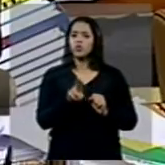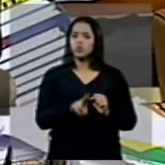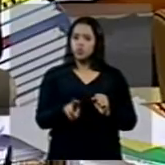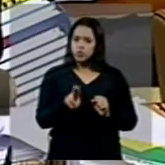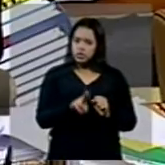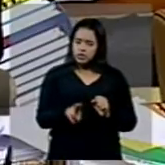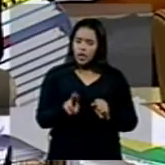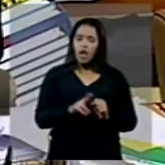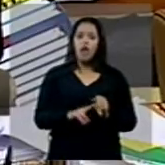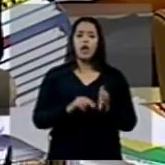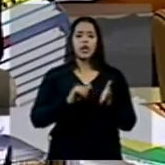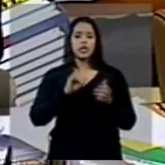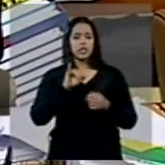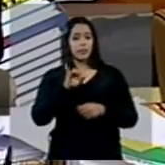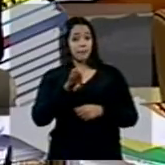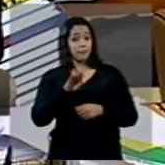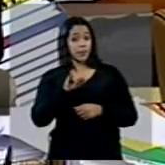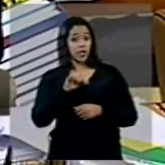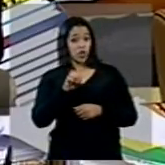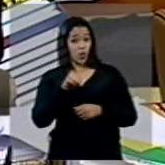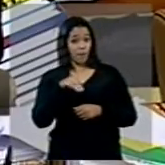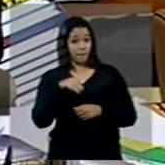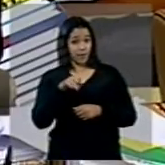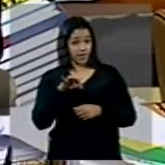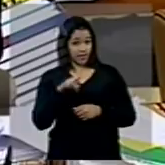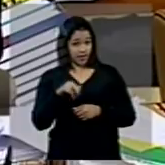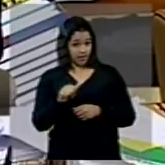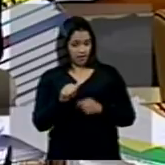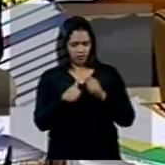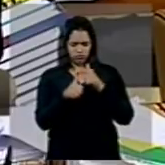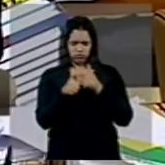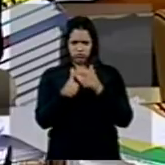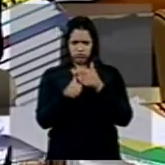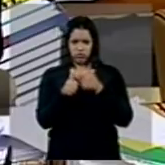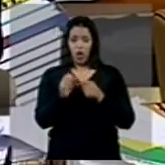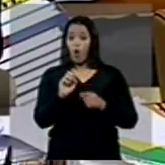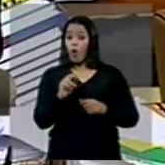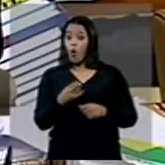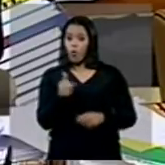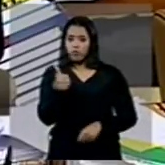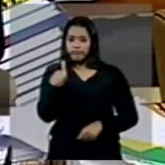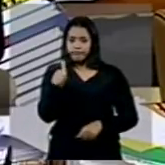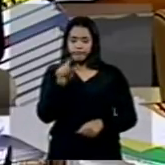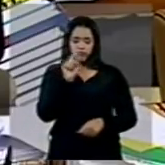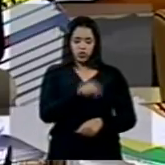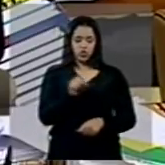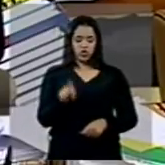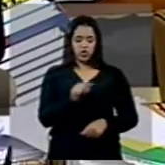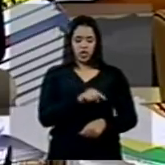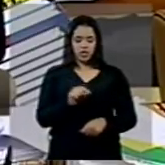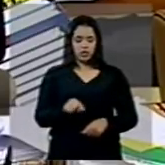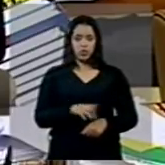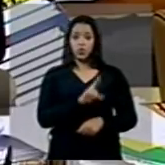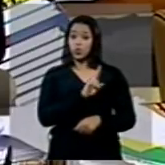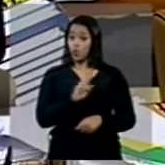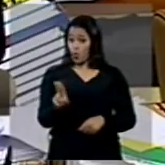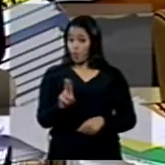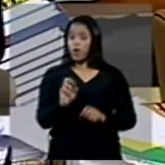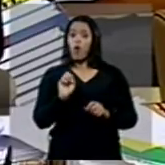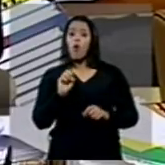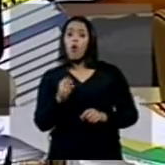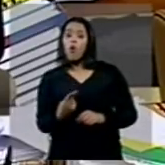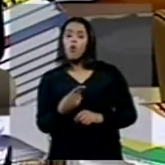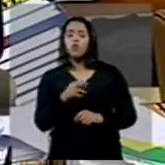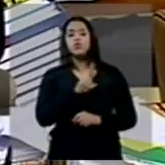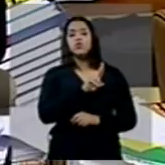do eleitor por sua biometria ou pela digitação do seu nome ou número de